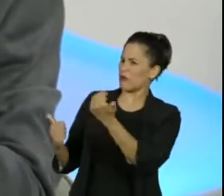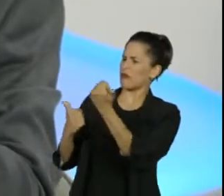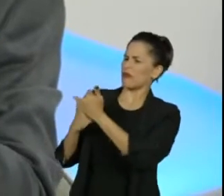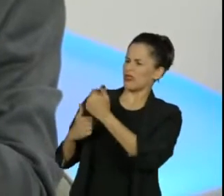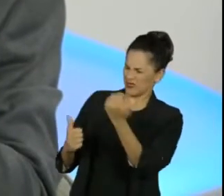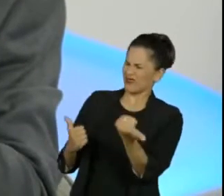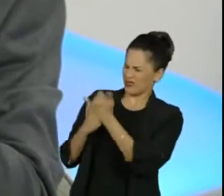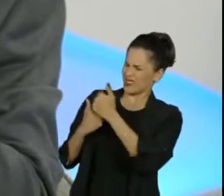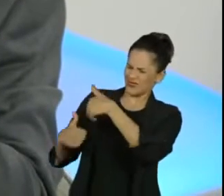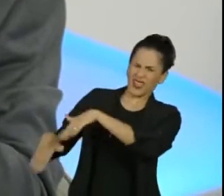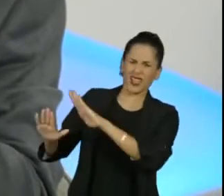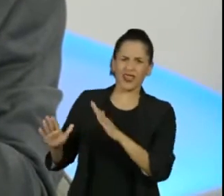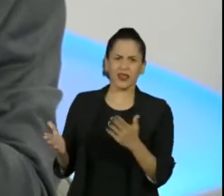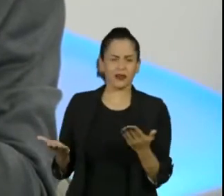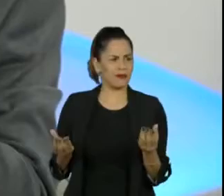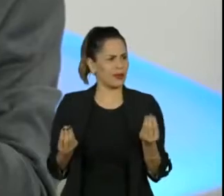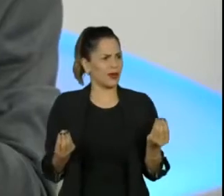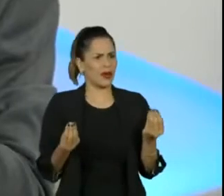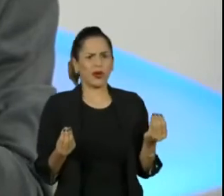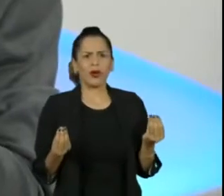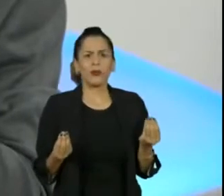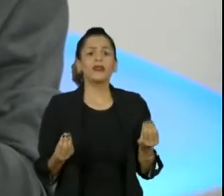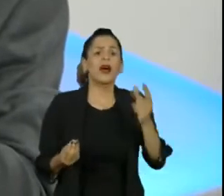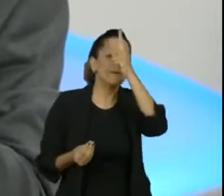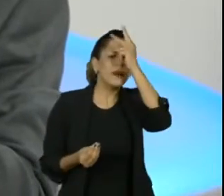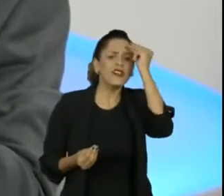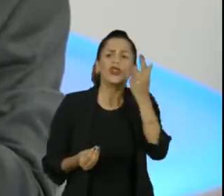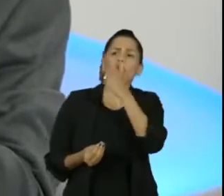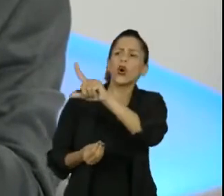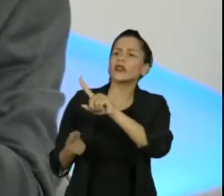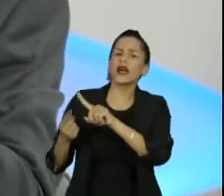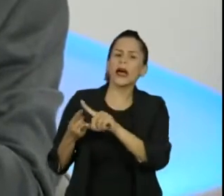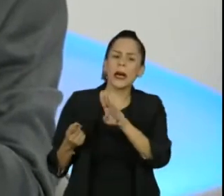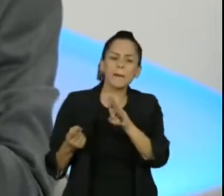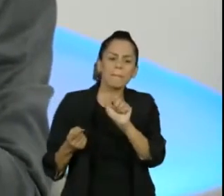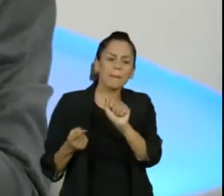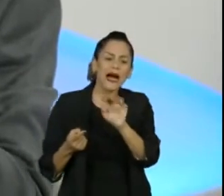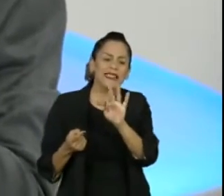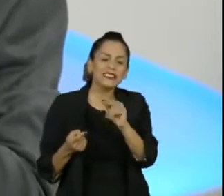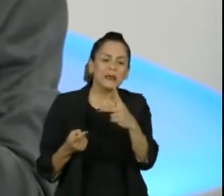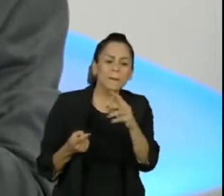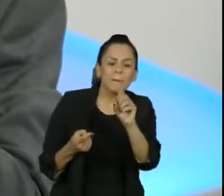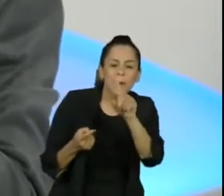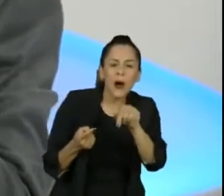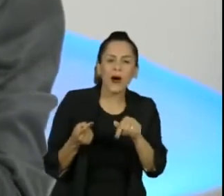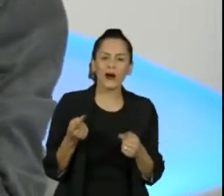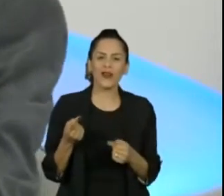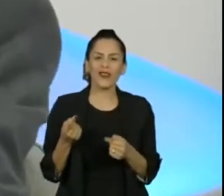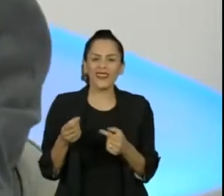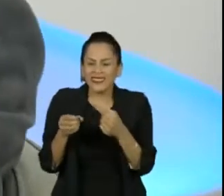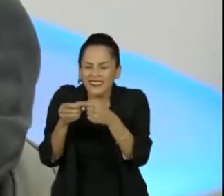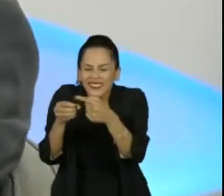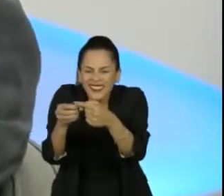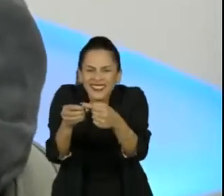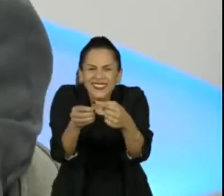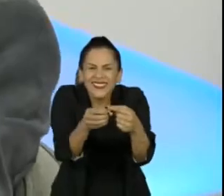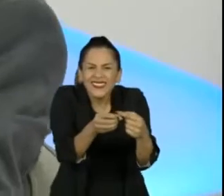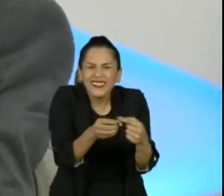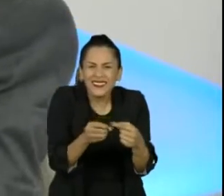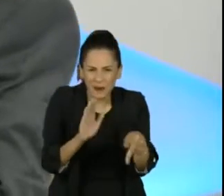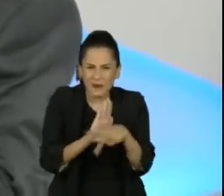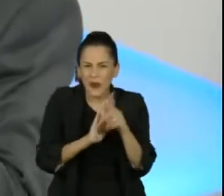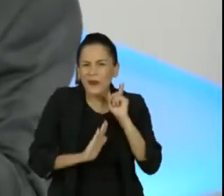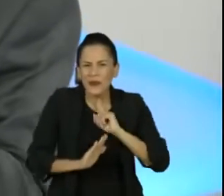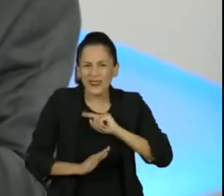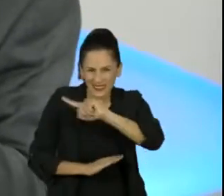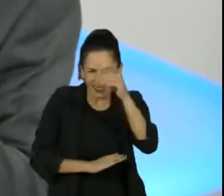de Garapé? E a prefeitura de Batipó? E a prefeitura de Machacaliz? Estou falando de cidades pequenas de Minas Gerais, só